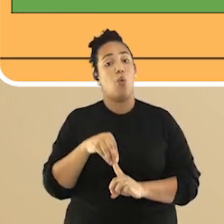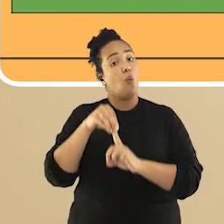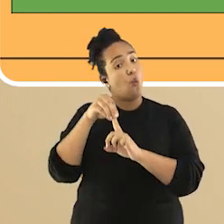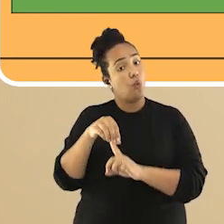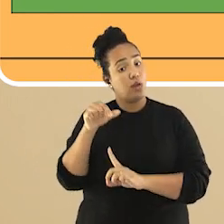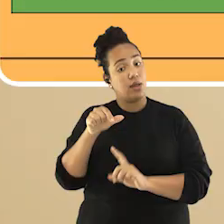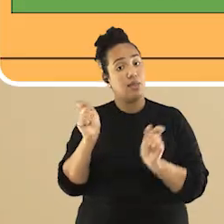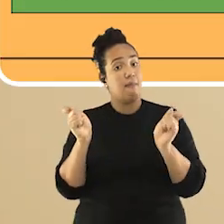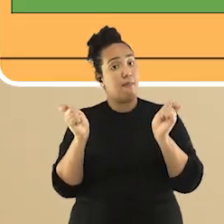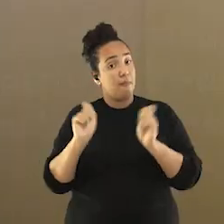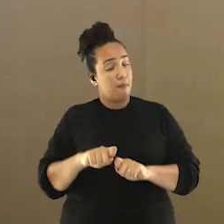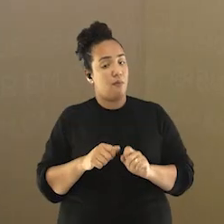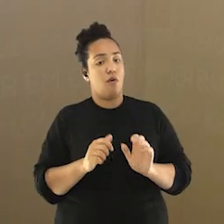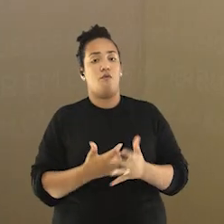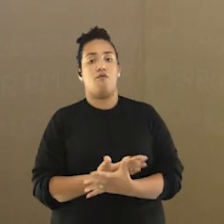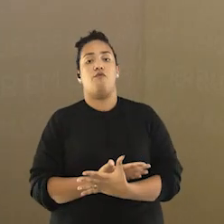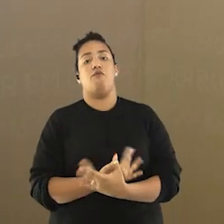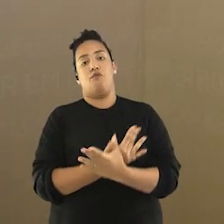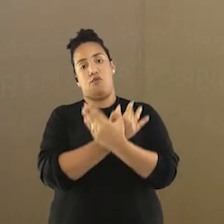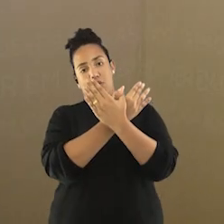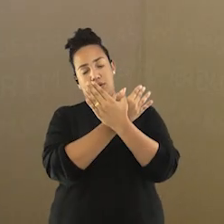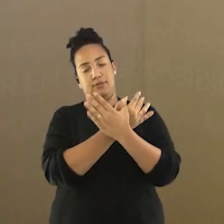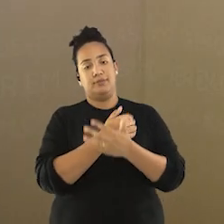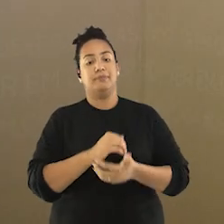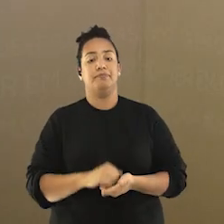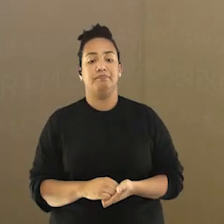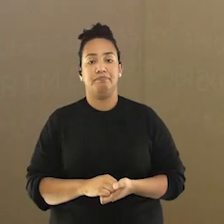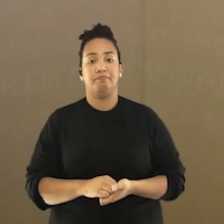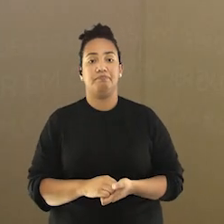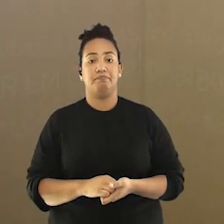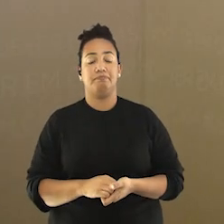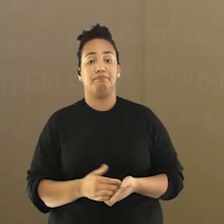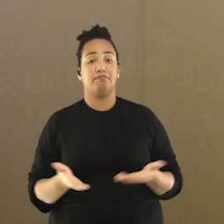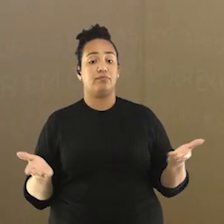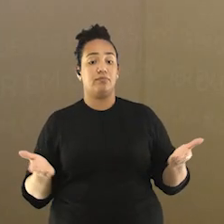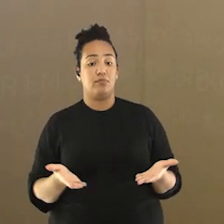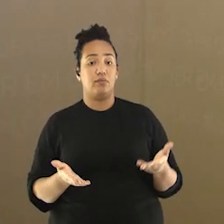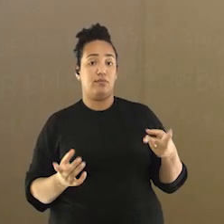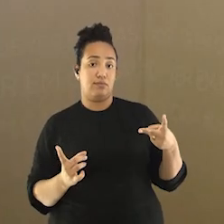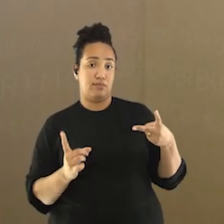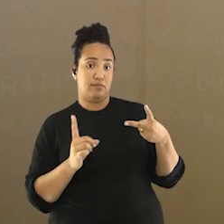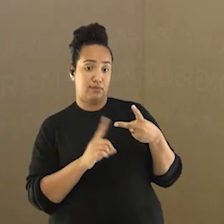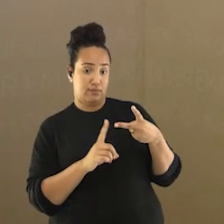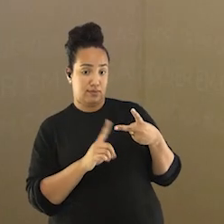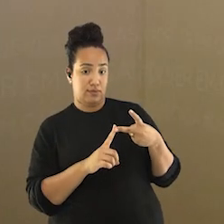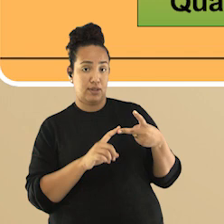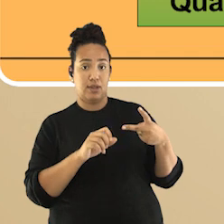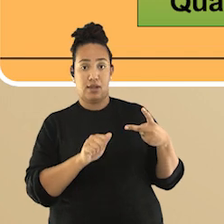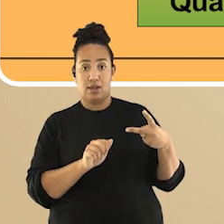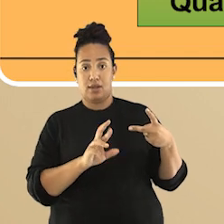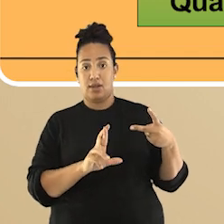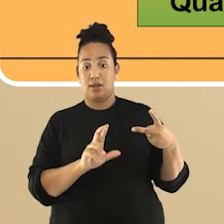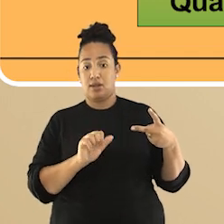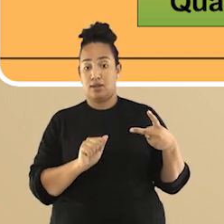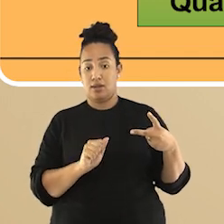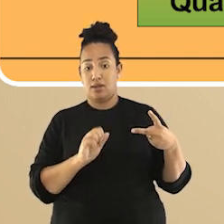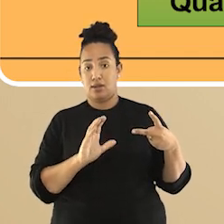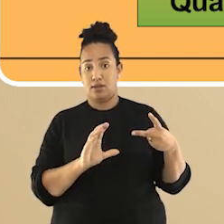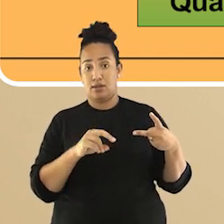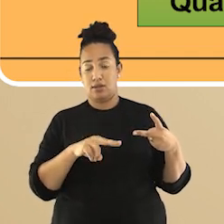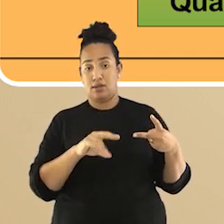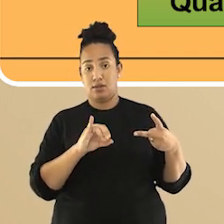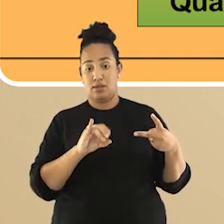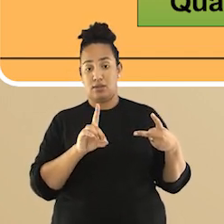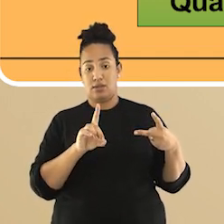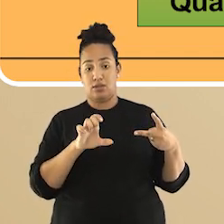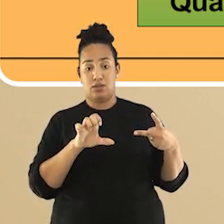são capazes de voar. Nosso grupo, que fica em segundo lugar, é o grupo dos aracnídeos. Alguns de seus membros